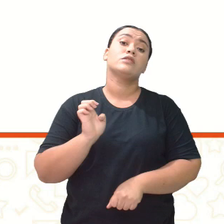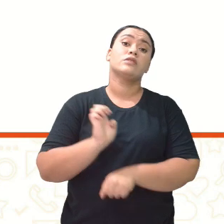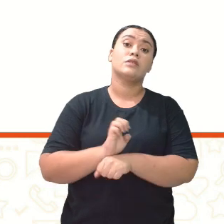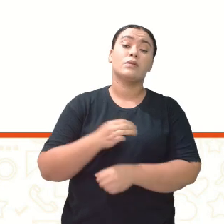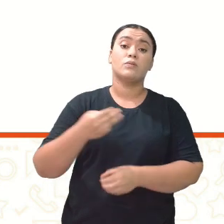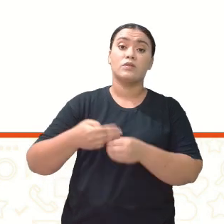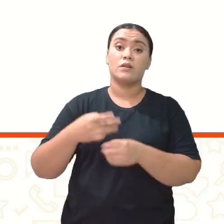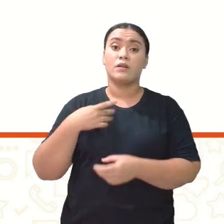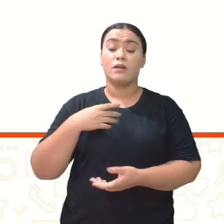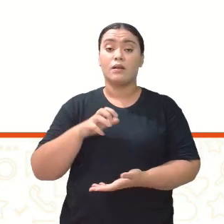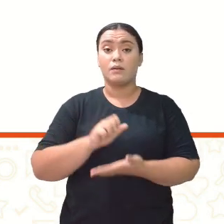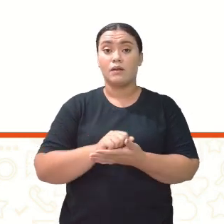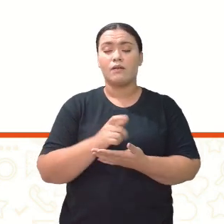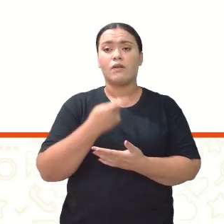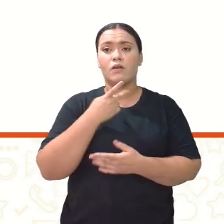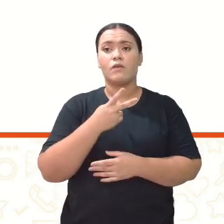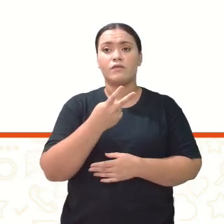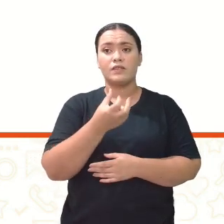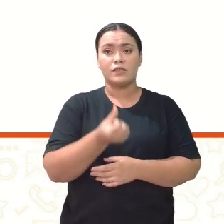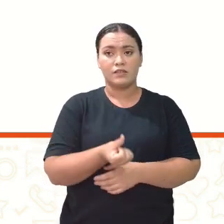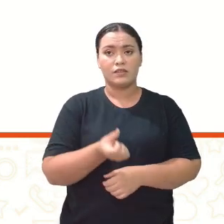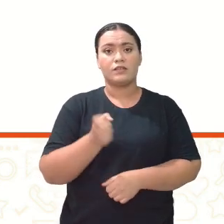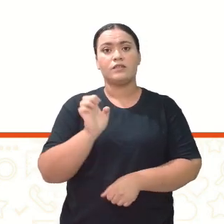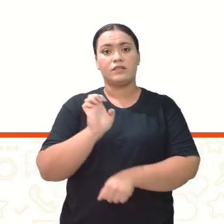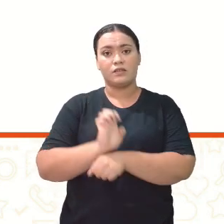26 estados do Distrito Federal e